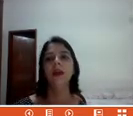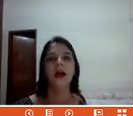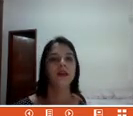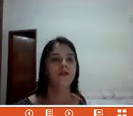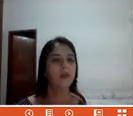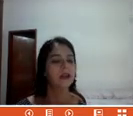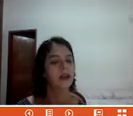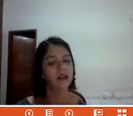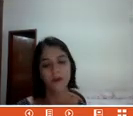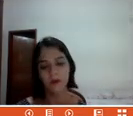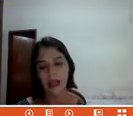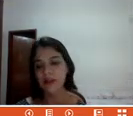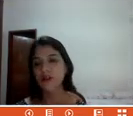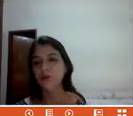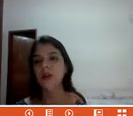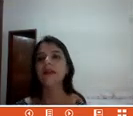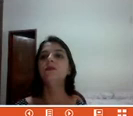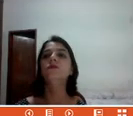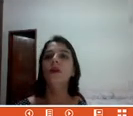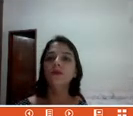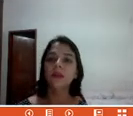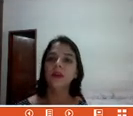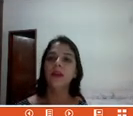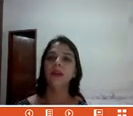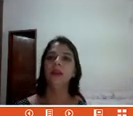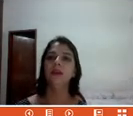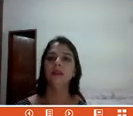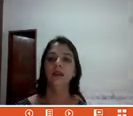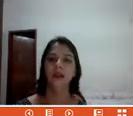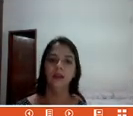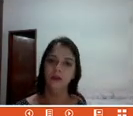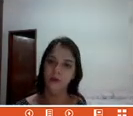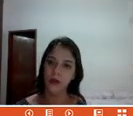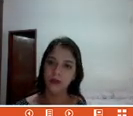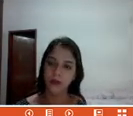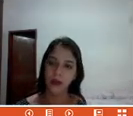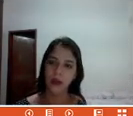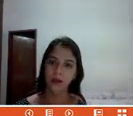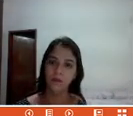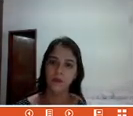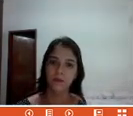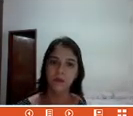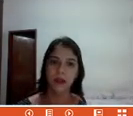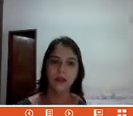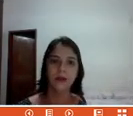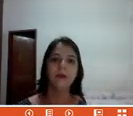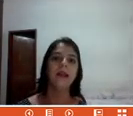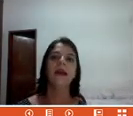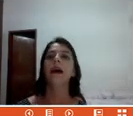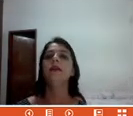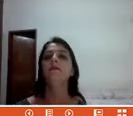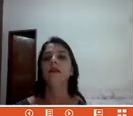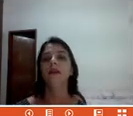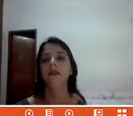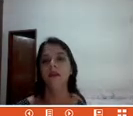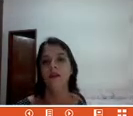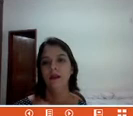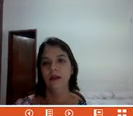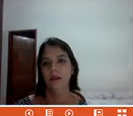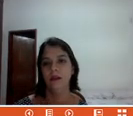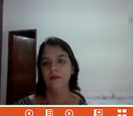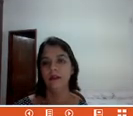excluída, a dificuldade de comunicação com os coleguinhas, tudo isso vem atrapalhar e